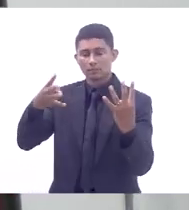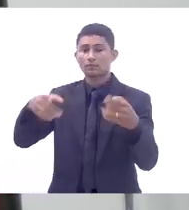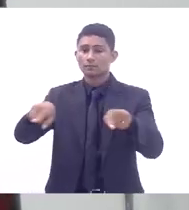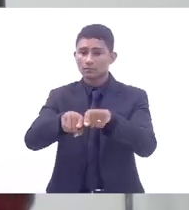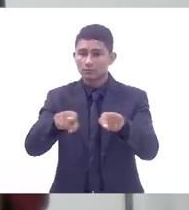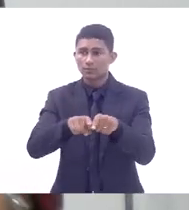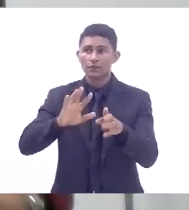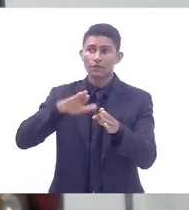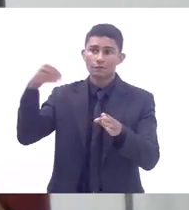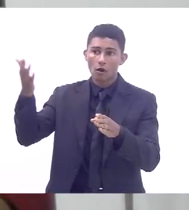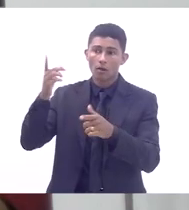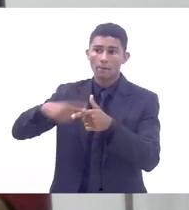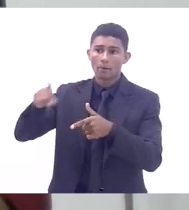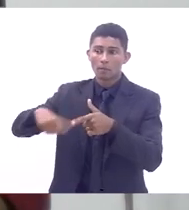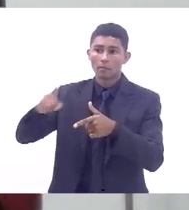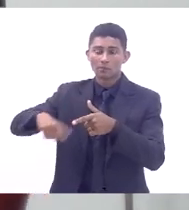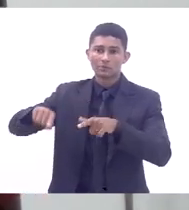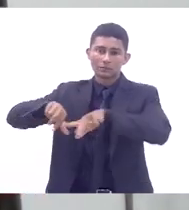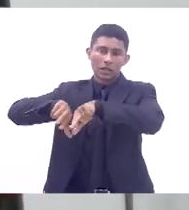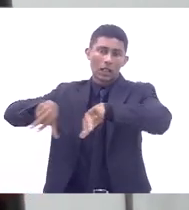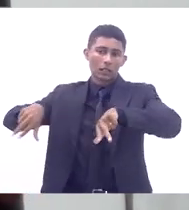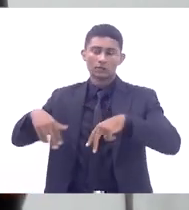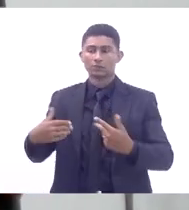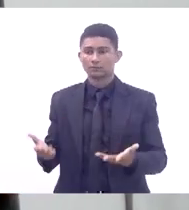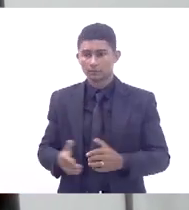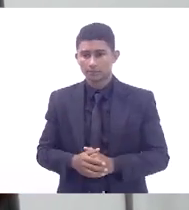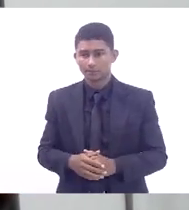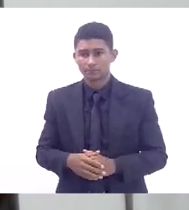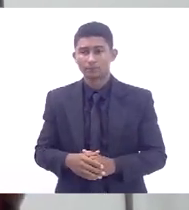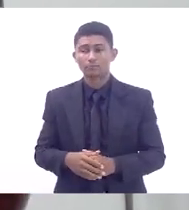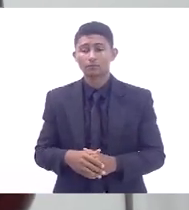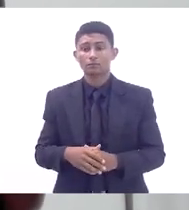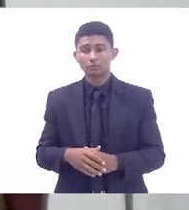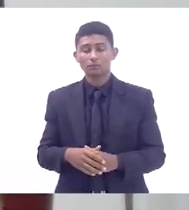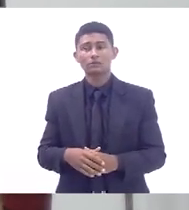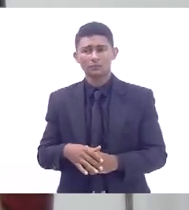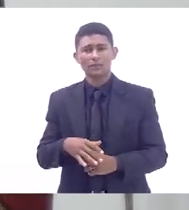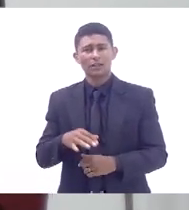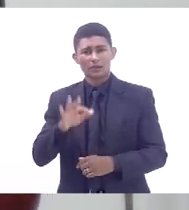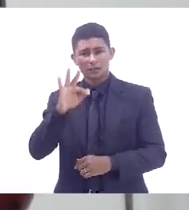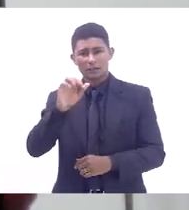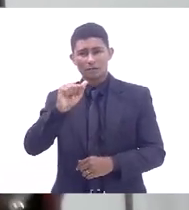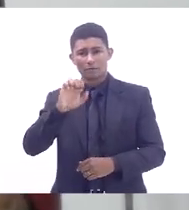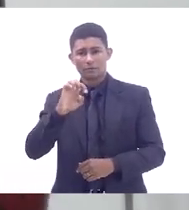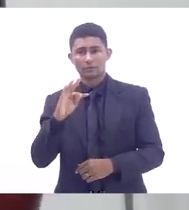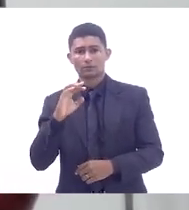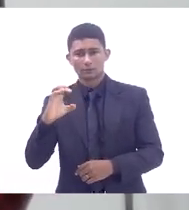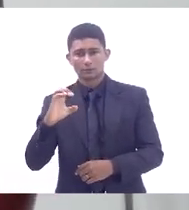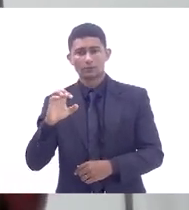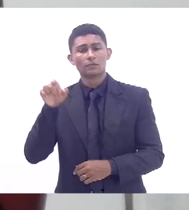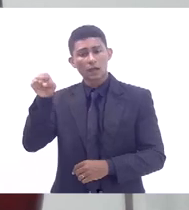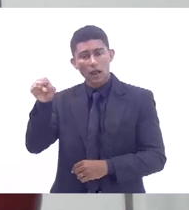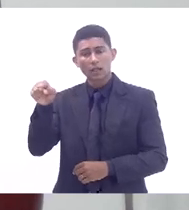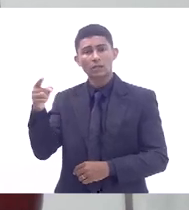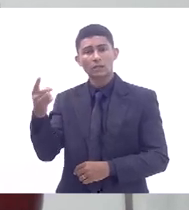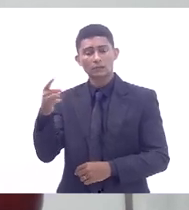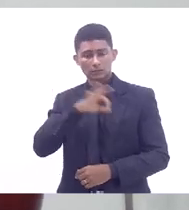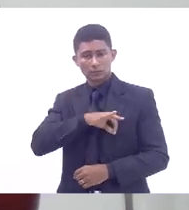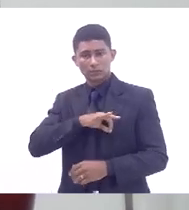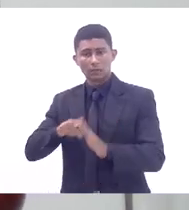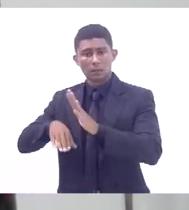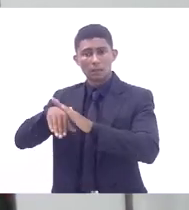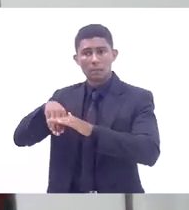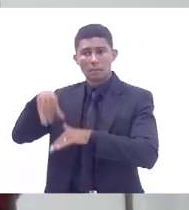problemas externos com relação às coirmãs né Por incrível que pareça a gente recebe menos até porque a Faetec daí não desfazendo da Faetec muito pelo